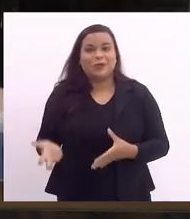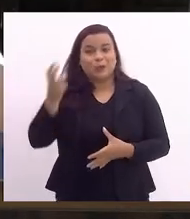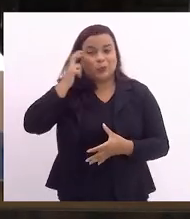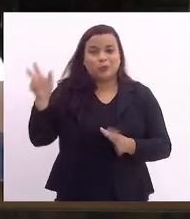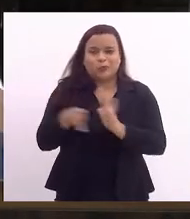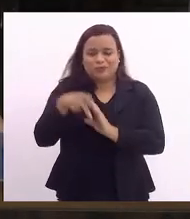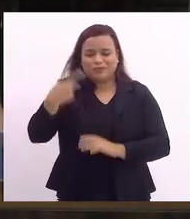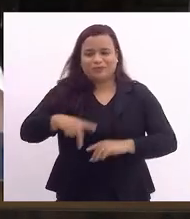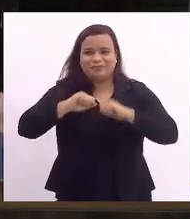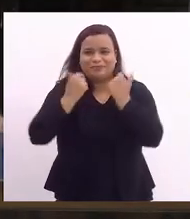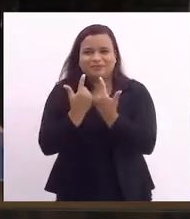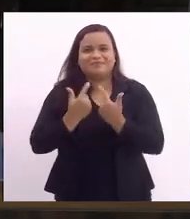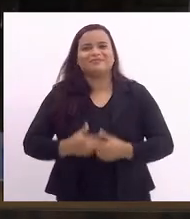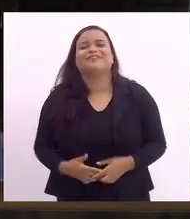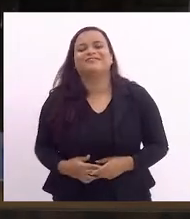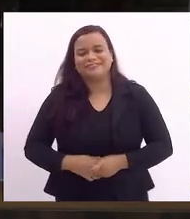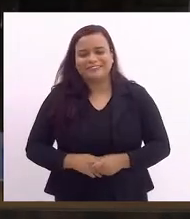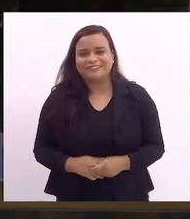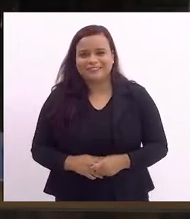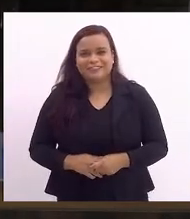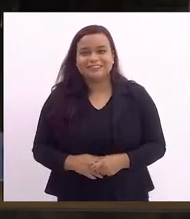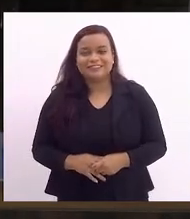desta casa.